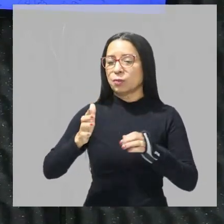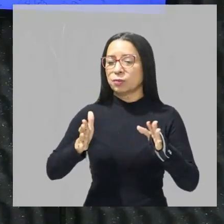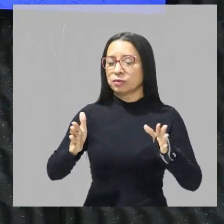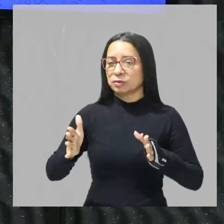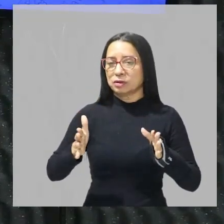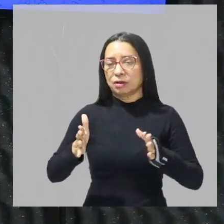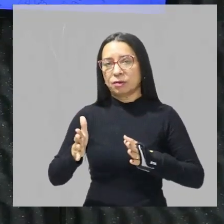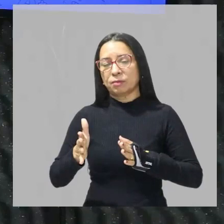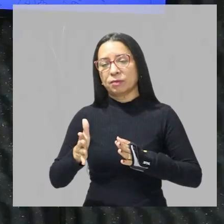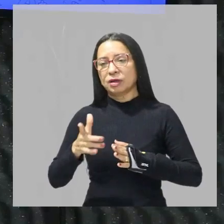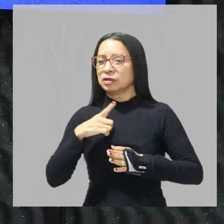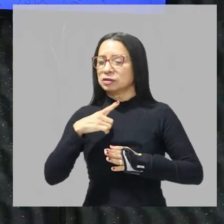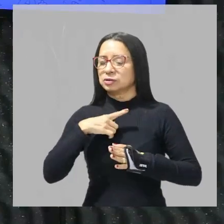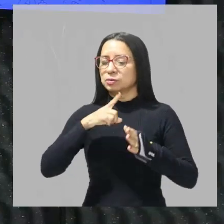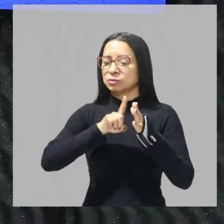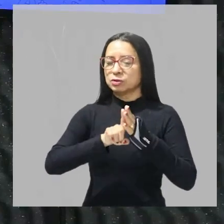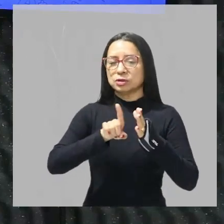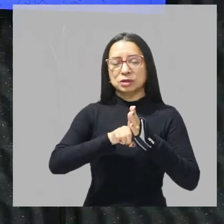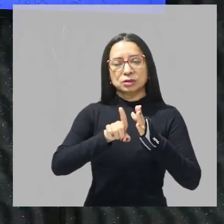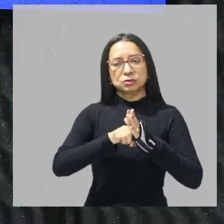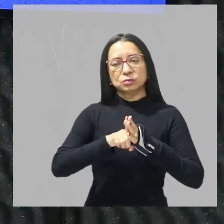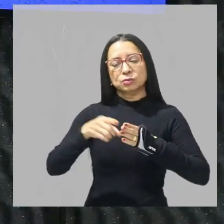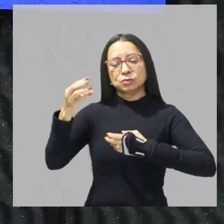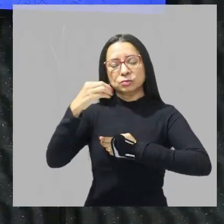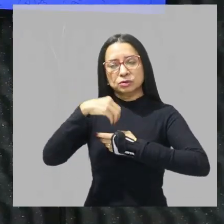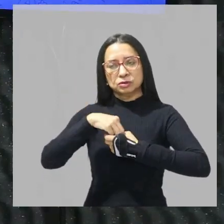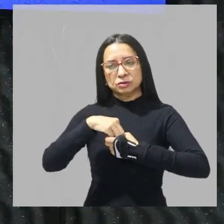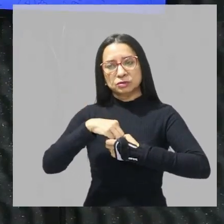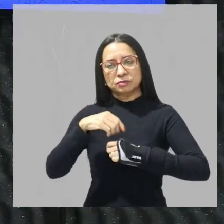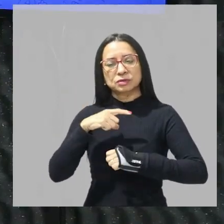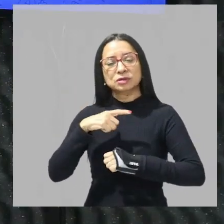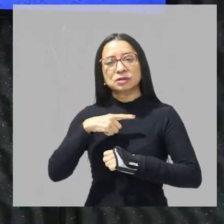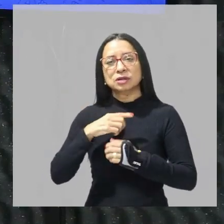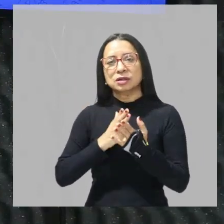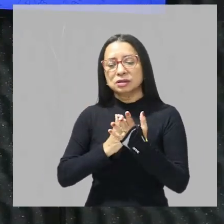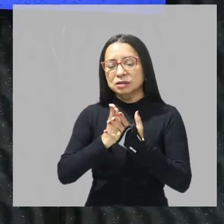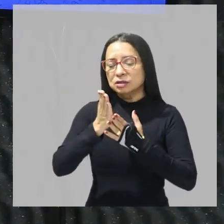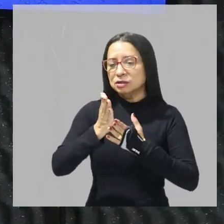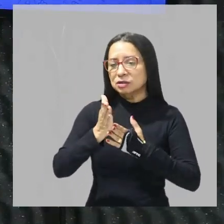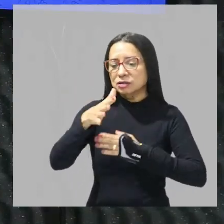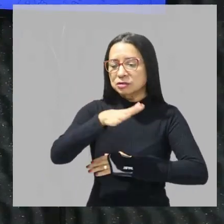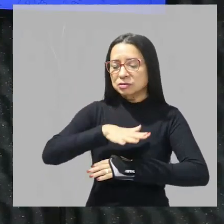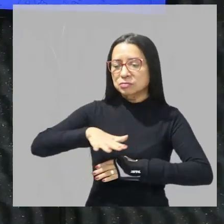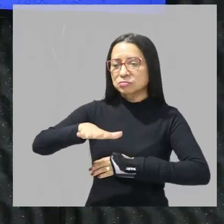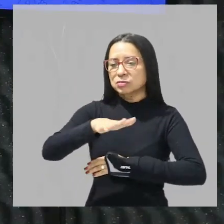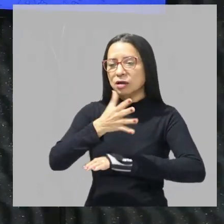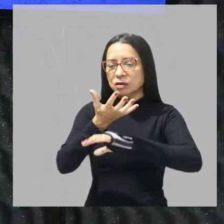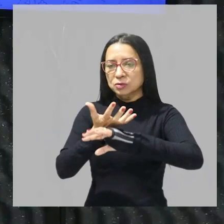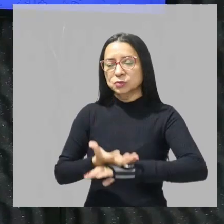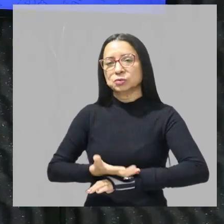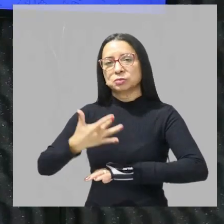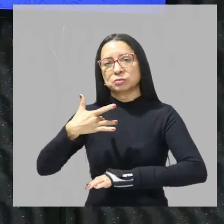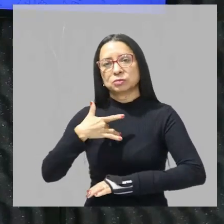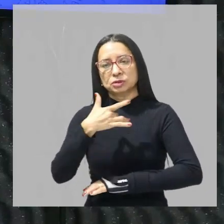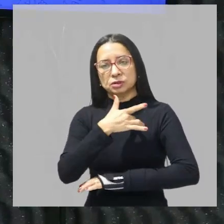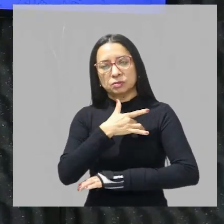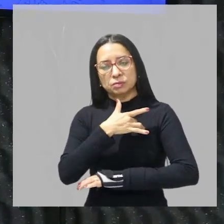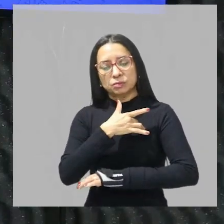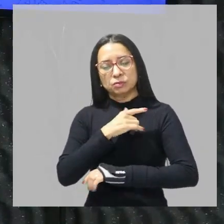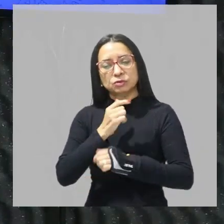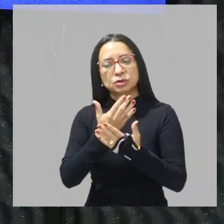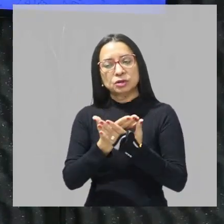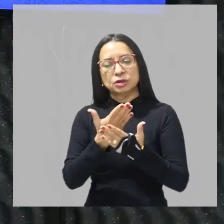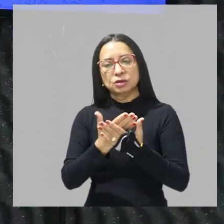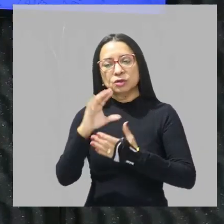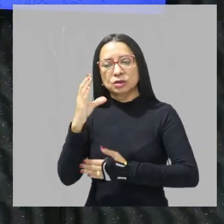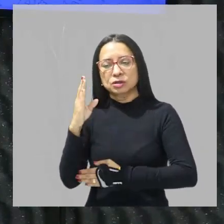Para quem, por exemplo, quer seguir na área de saúde, né? Essa parte que estuda um pouco sobre as ciências biológicas, nós temos